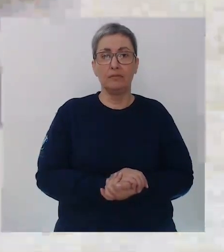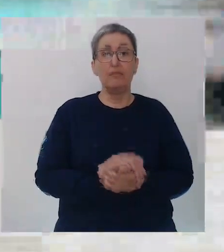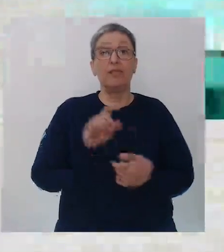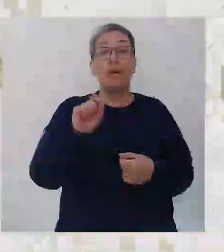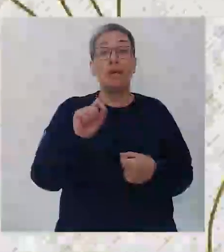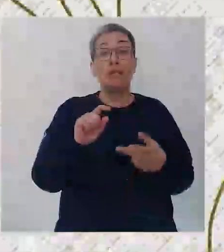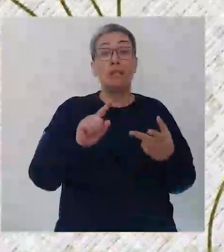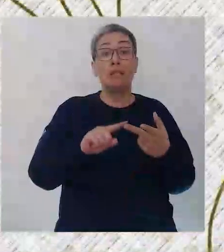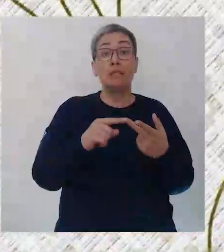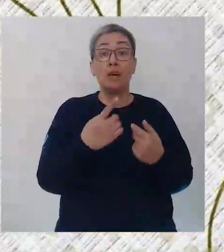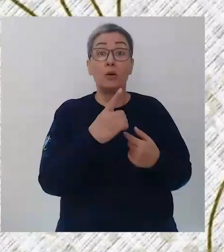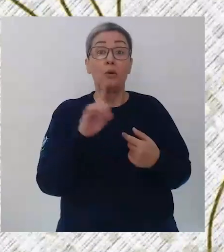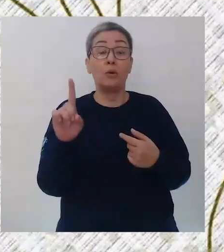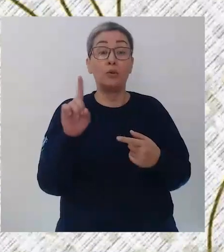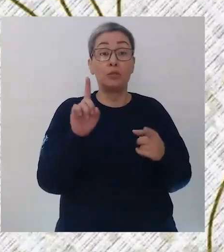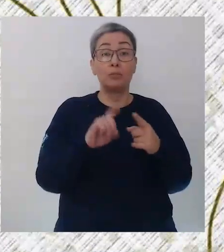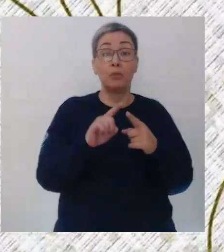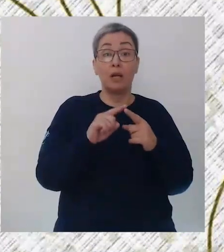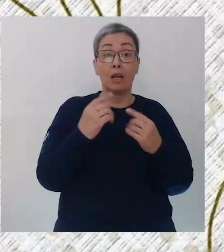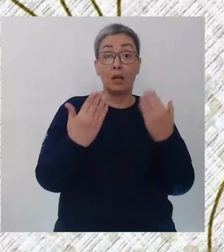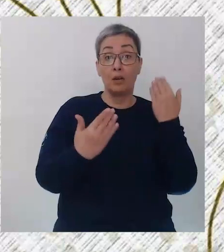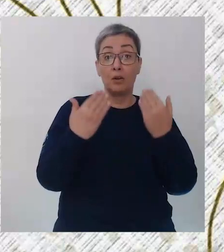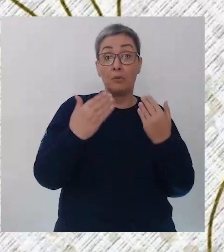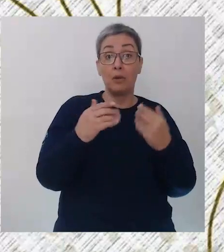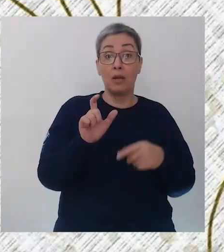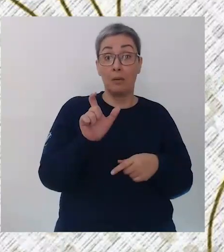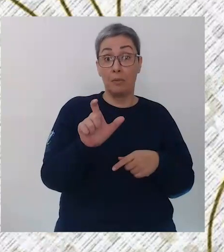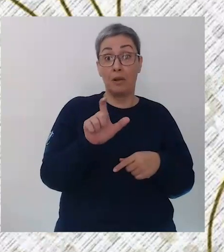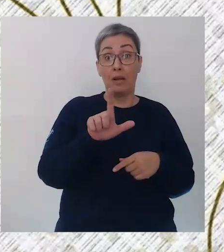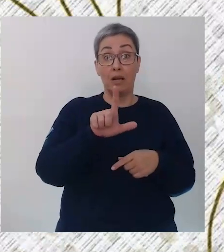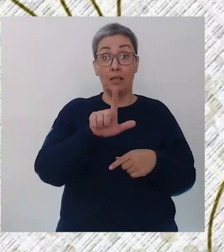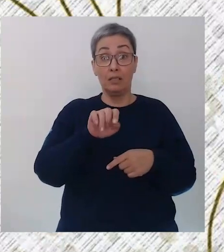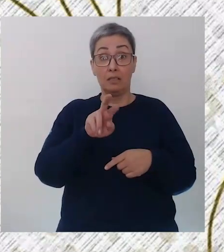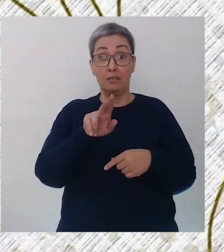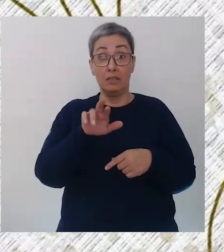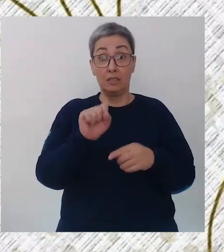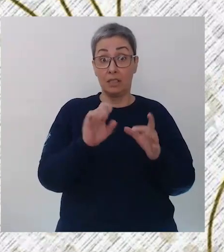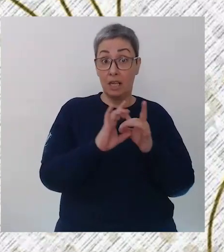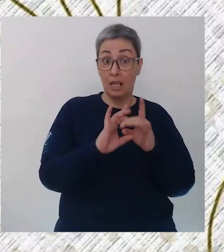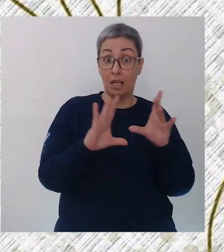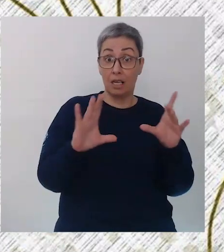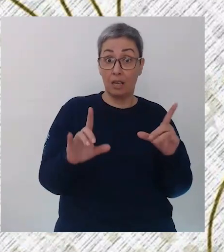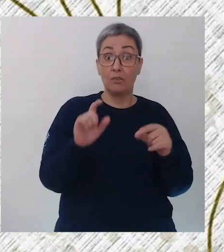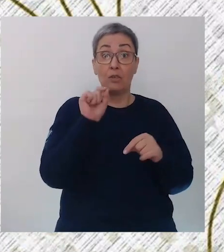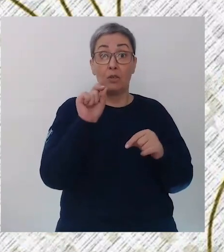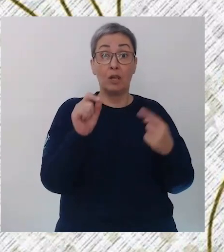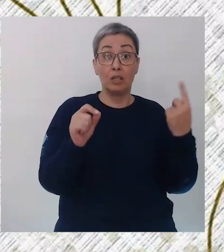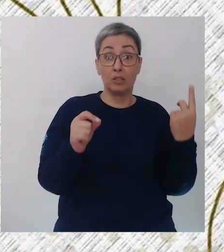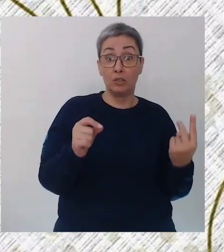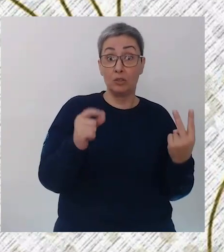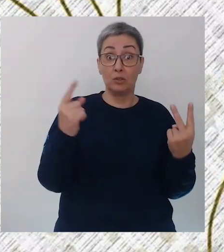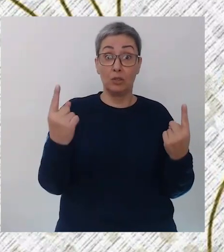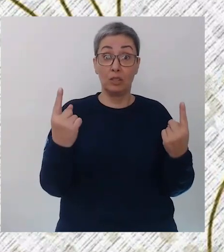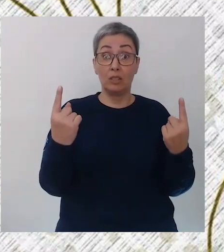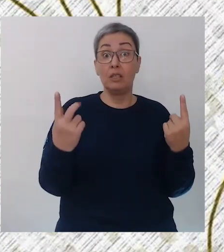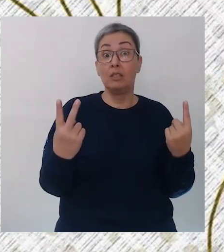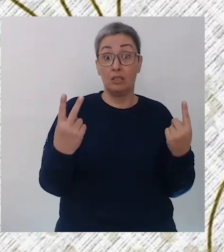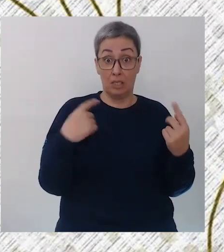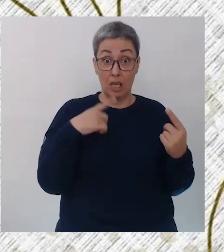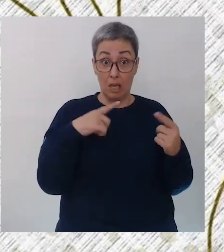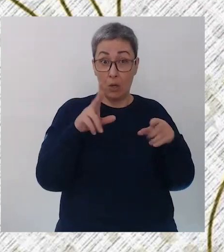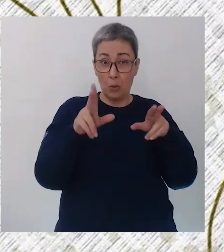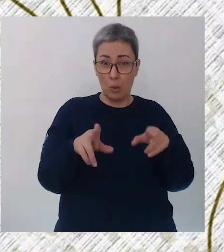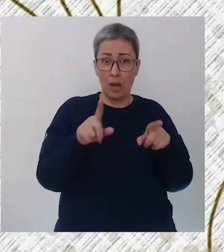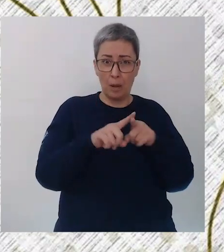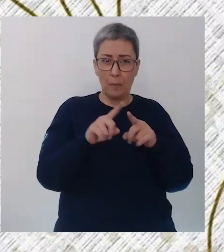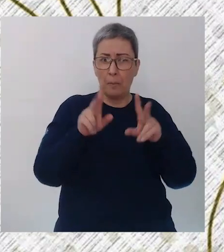E na última, né? Nessa última comparação da palavra livres, a pessoa dessa primeira figura e a pessoa da segunda. Eu coloquei duas imagens também. Você acha que